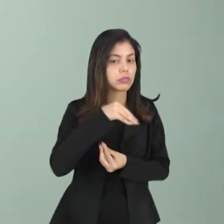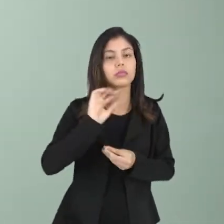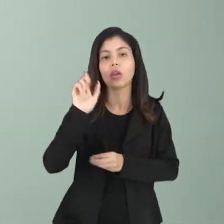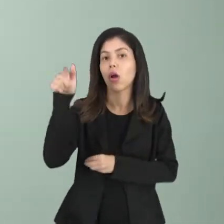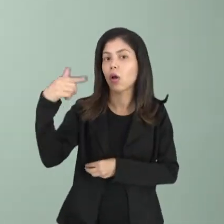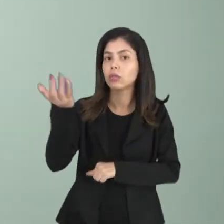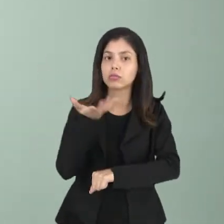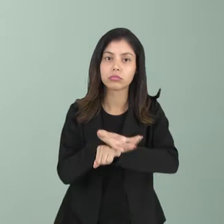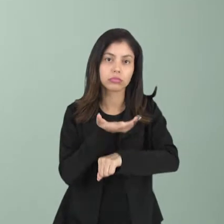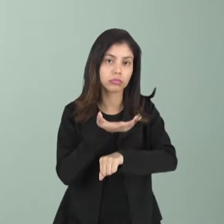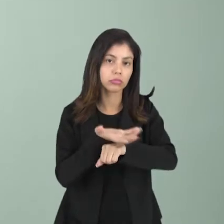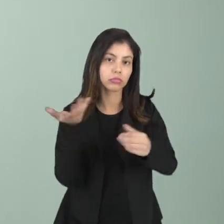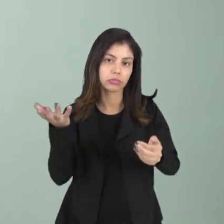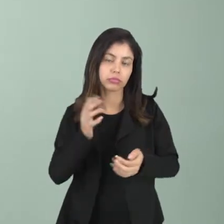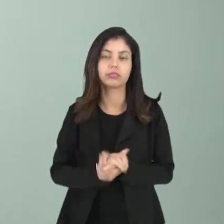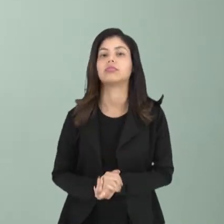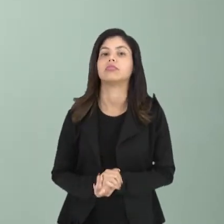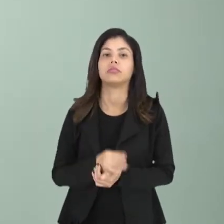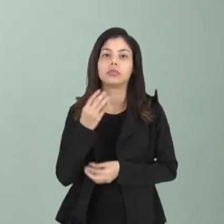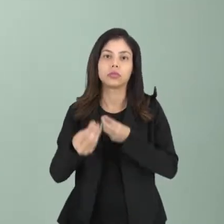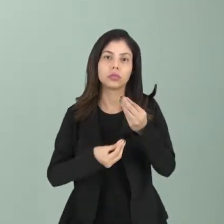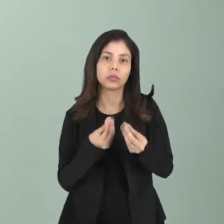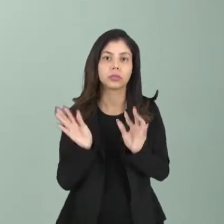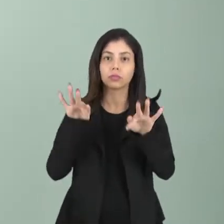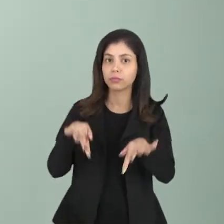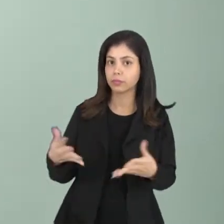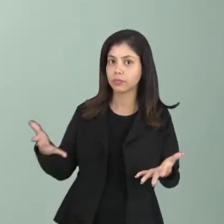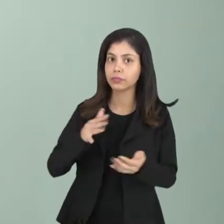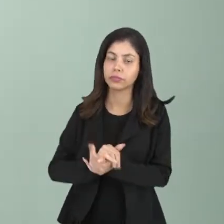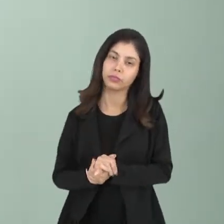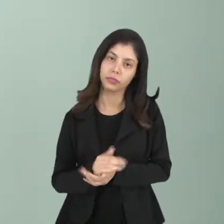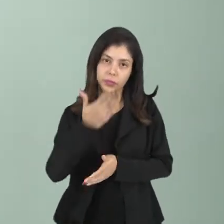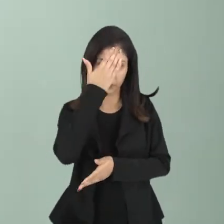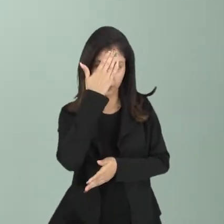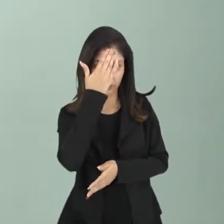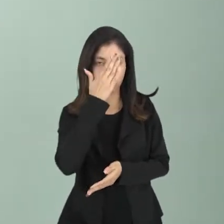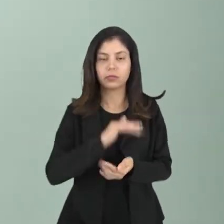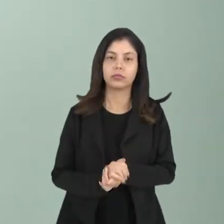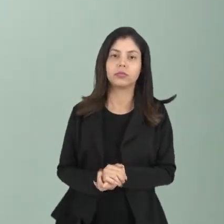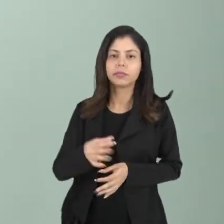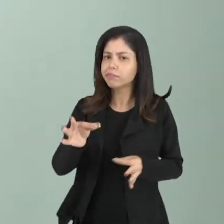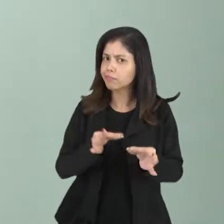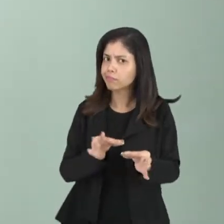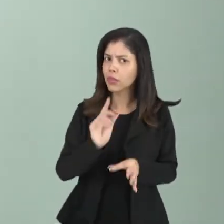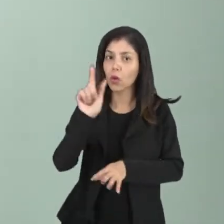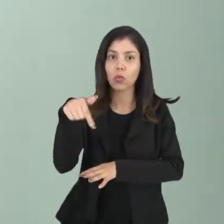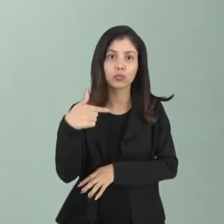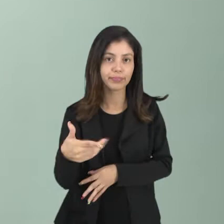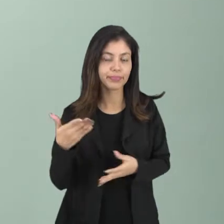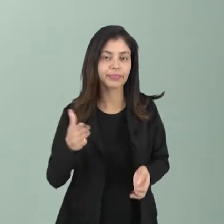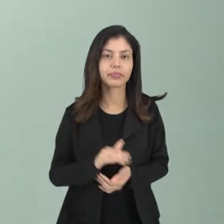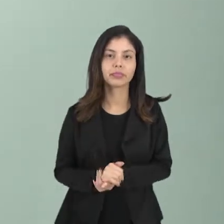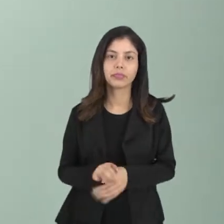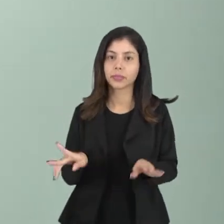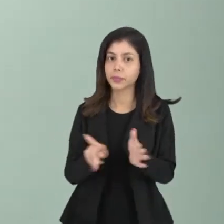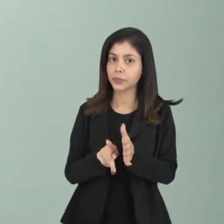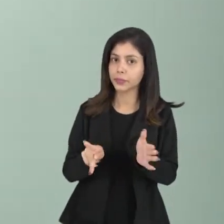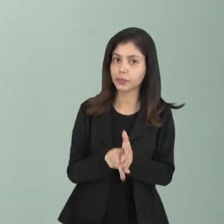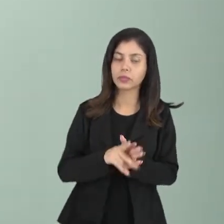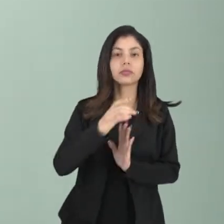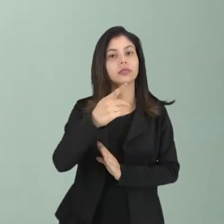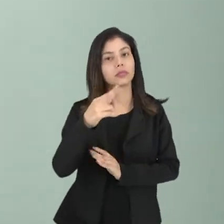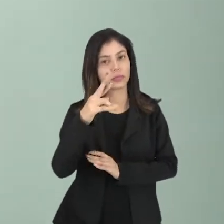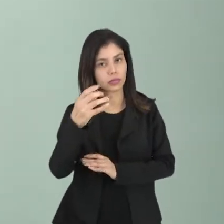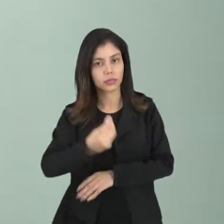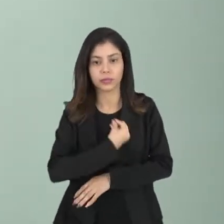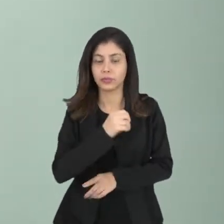envolve outras áreas que têm como finalidade compreender de uma forma ou outra peculiaridades